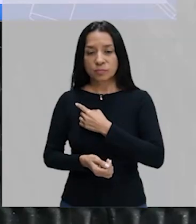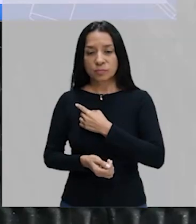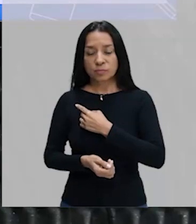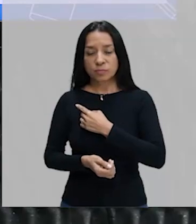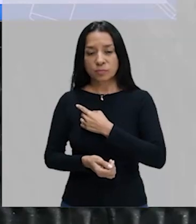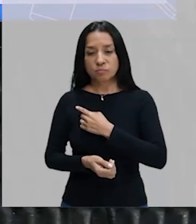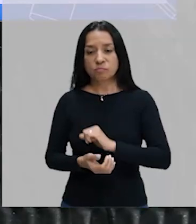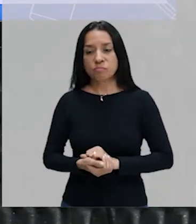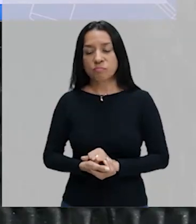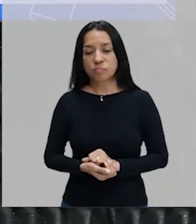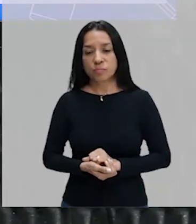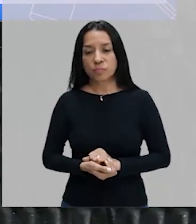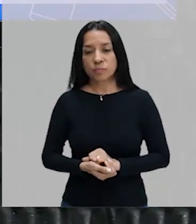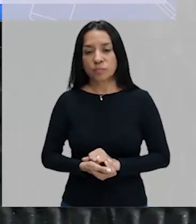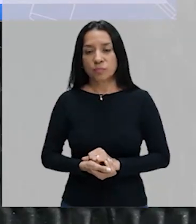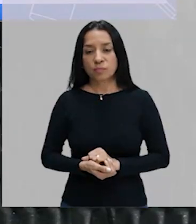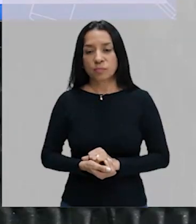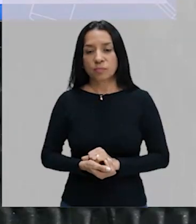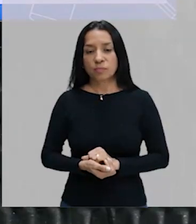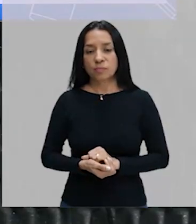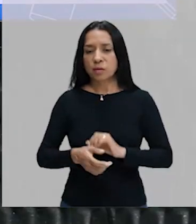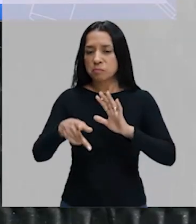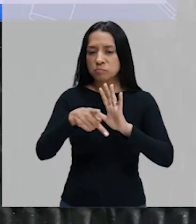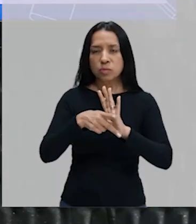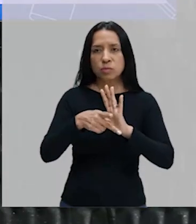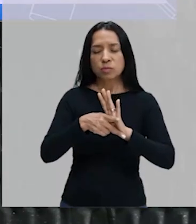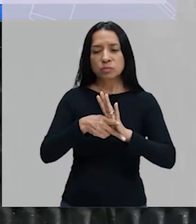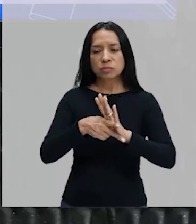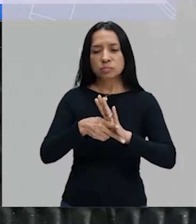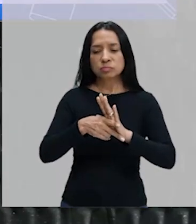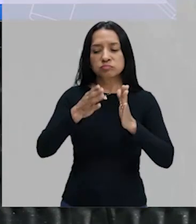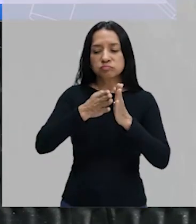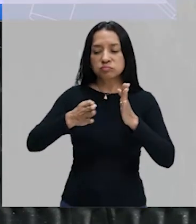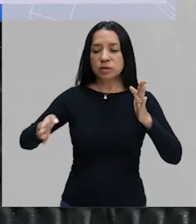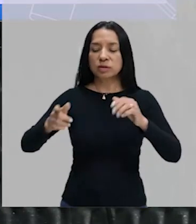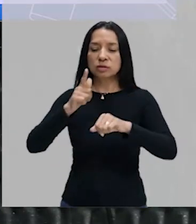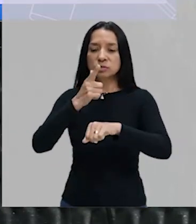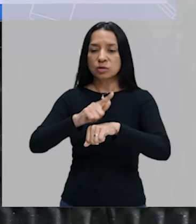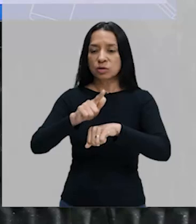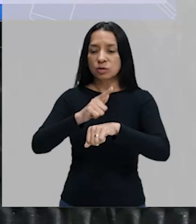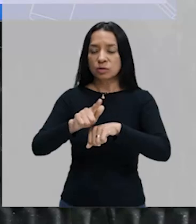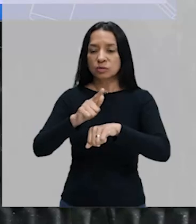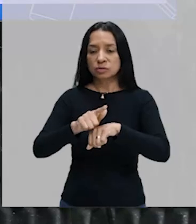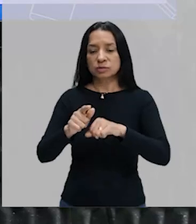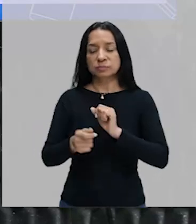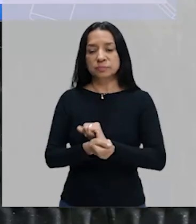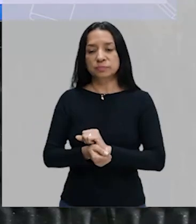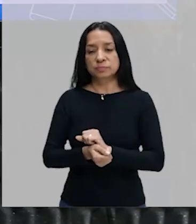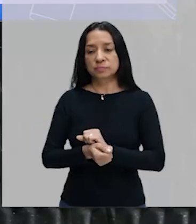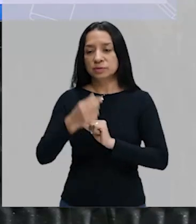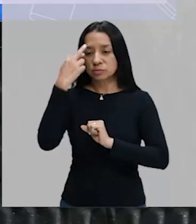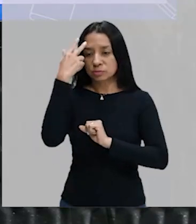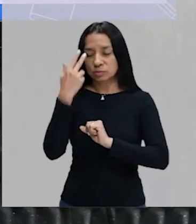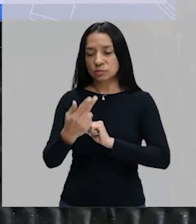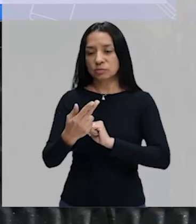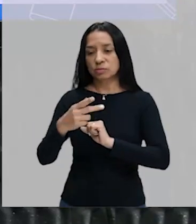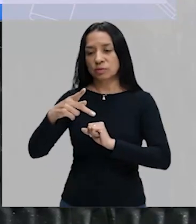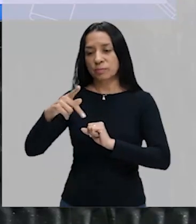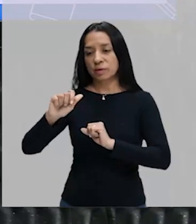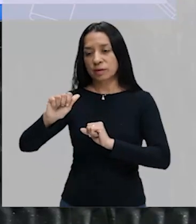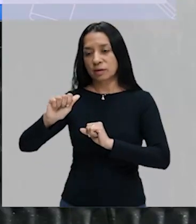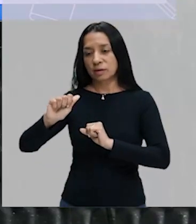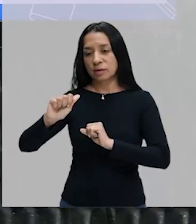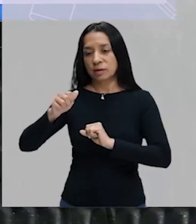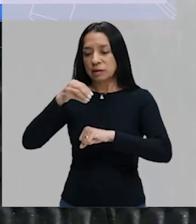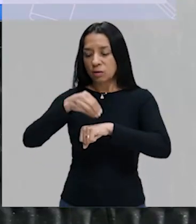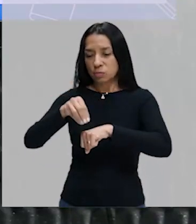geocronoestratigráficas, tá? Mais especificamente, eras geológicas, tá? Sobre essas eras e sua história